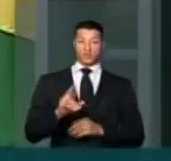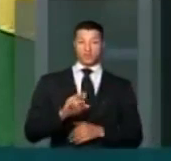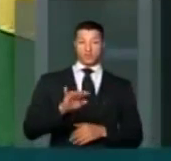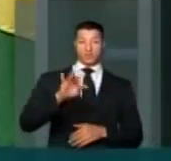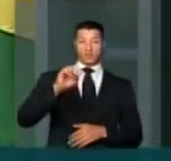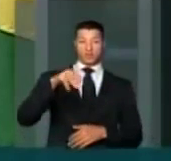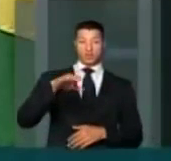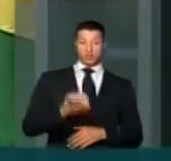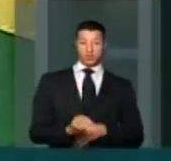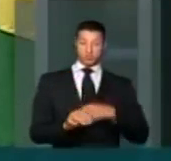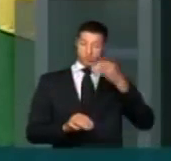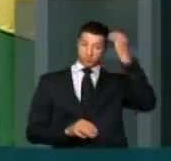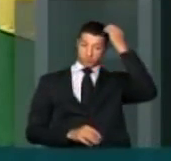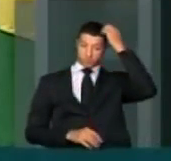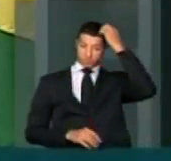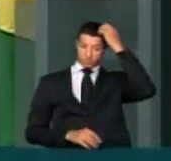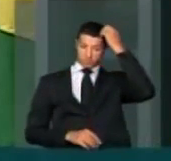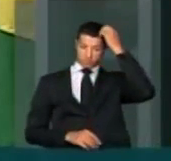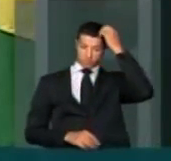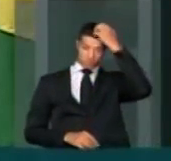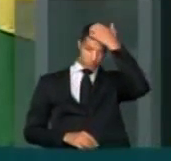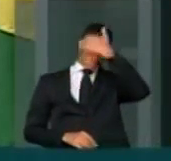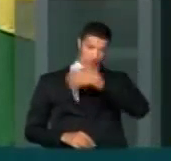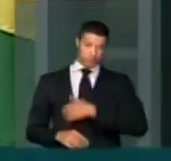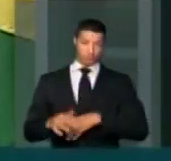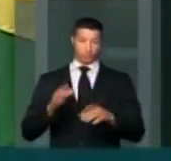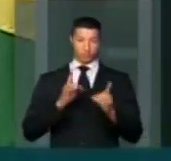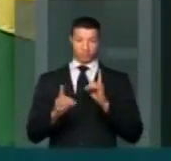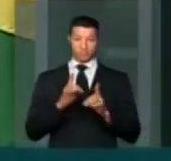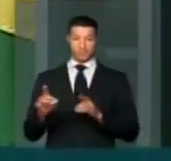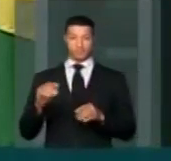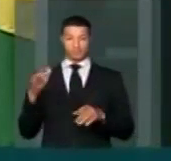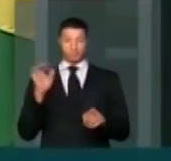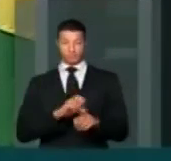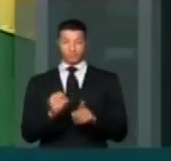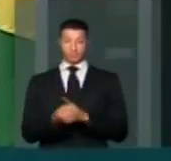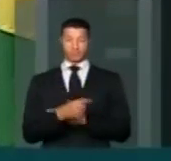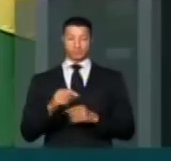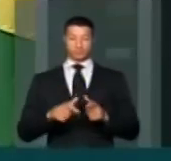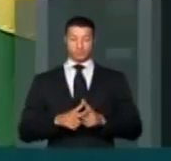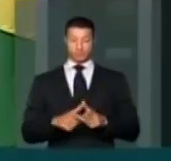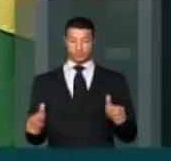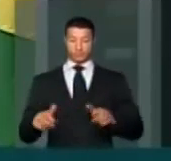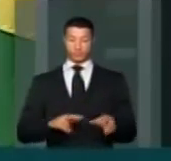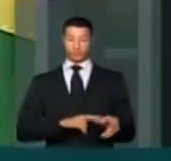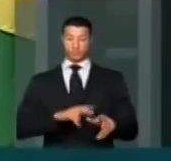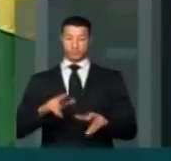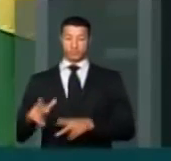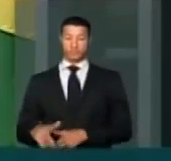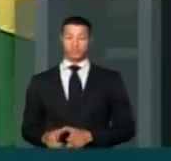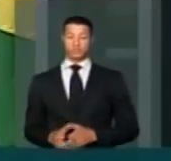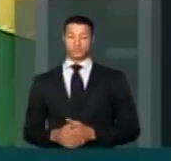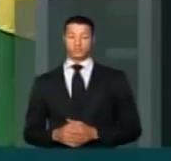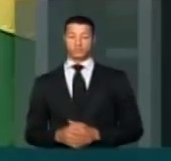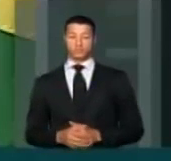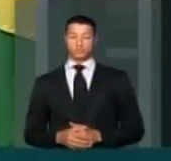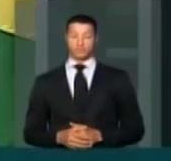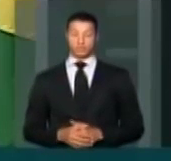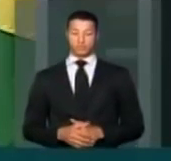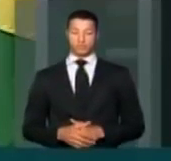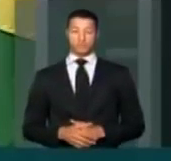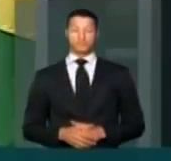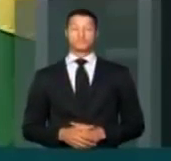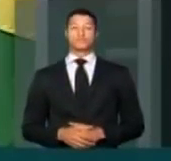sua permanente reestruturação à dinâmica das demandas sociais que se ampliam e se diversificam celeremente.